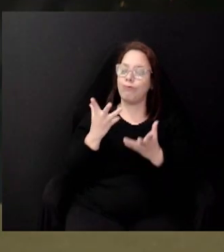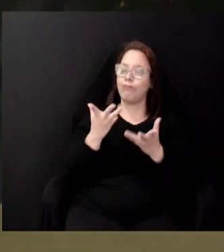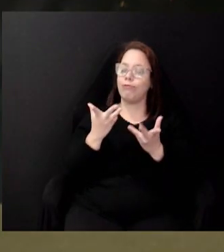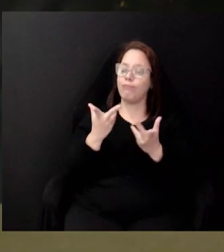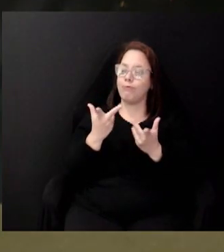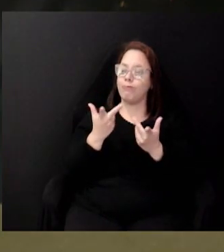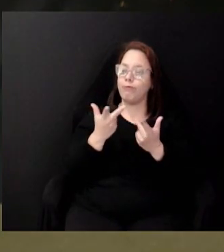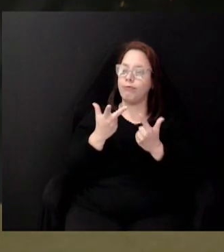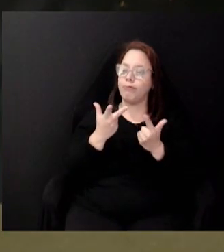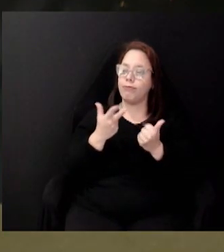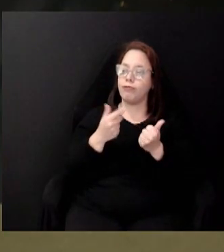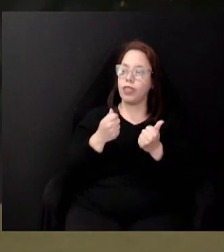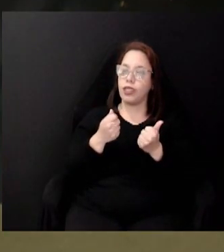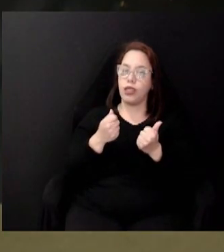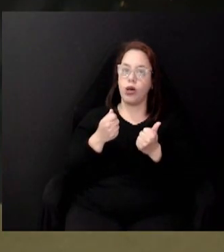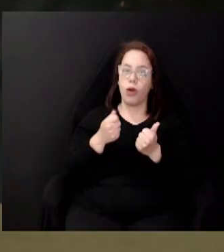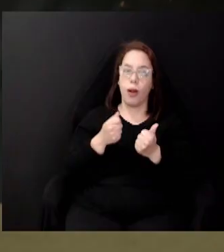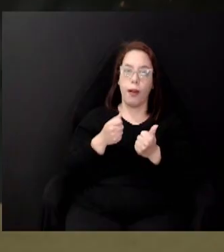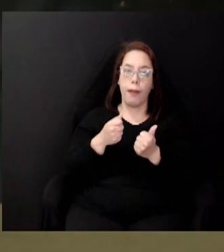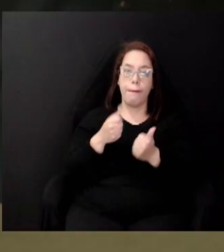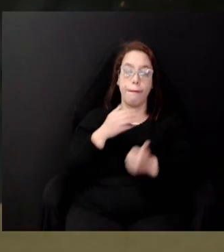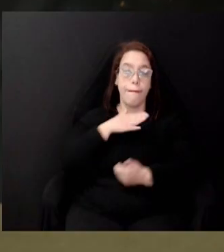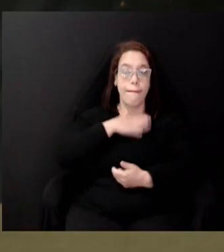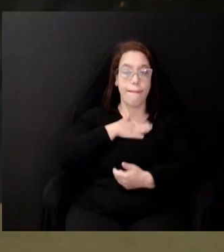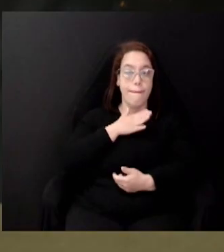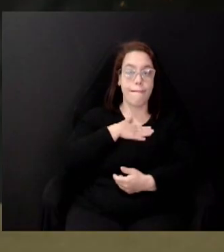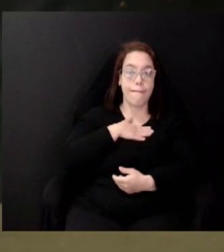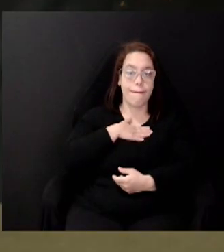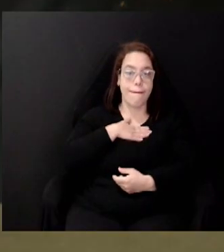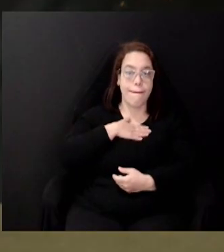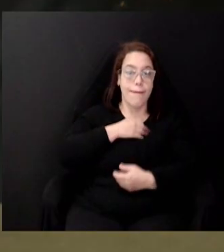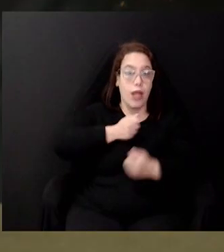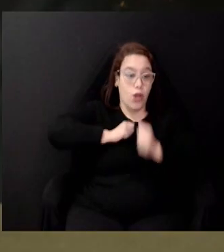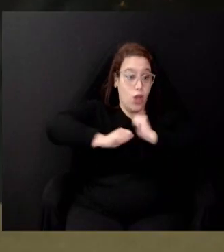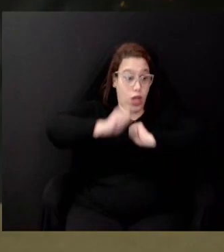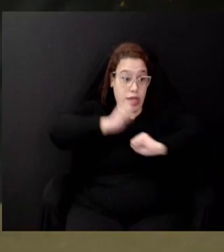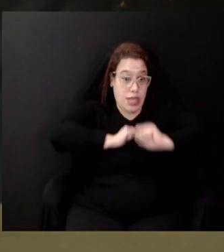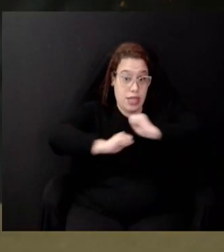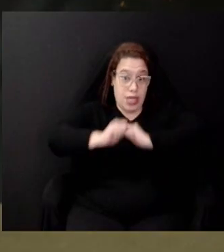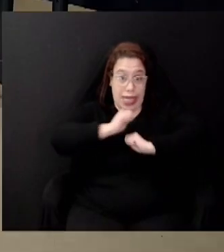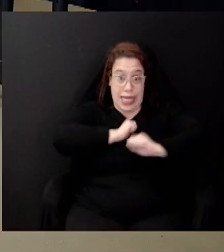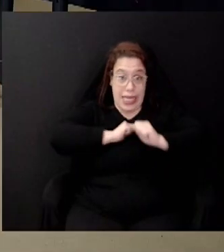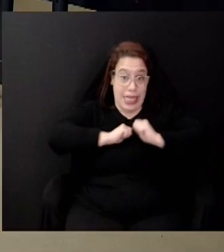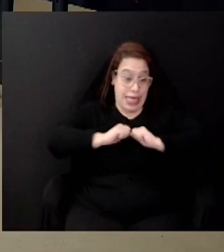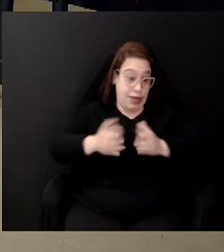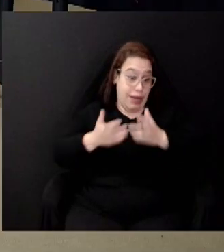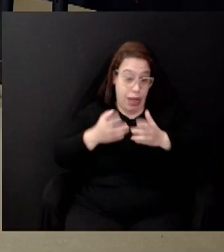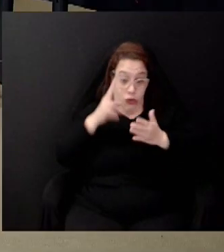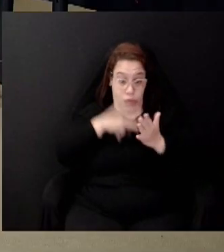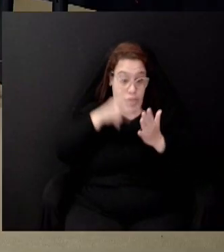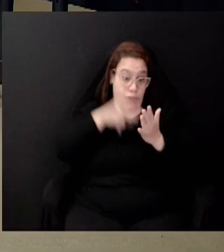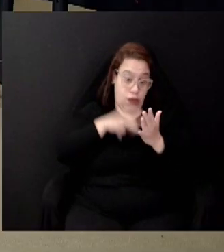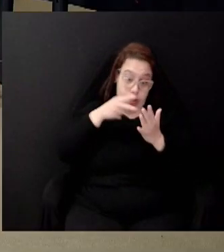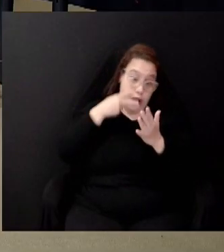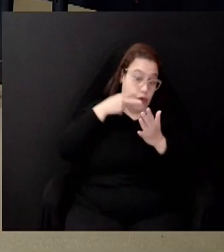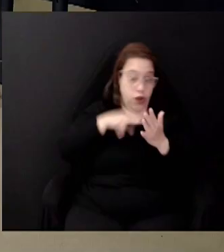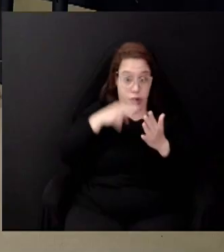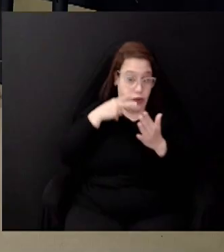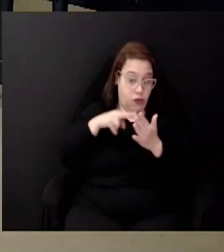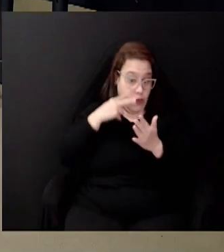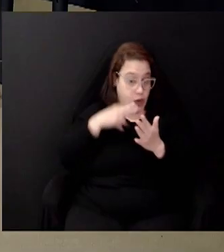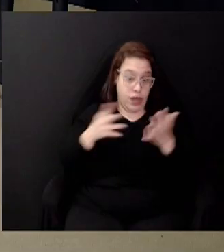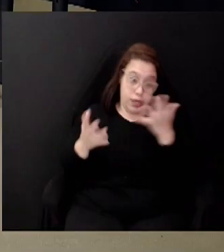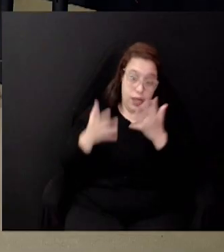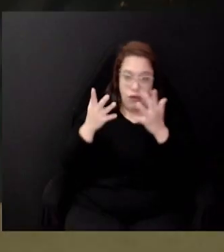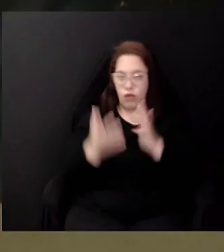a emissão daquele som em mim causava uma ansiedade, uma coisa, um negócio estranho. É um estímulo ansiogênico. É um estímulo estranho, não